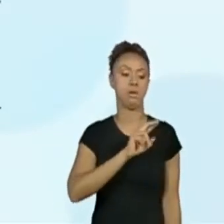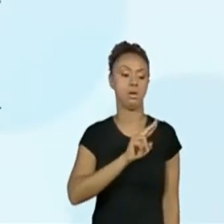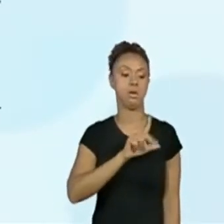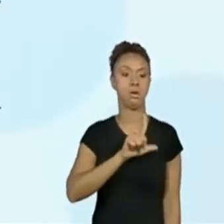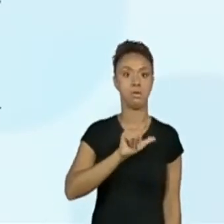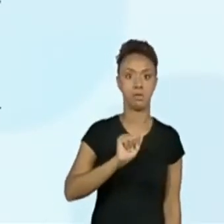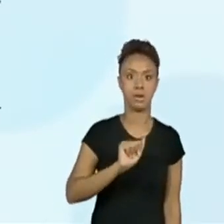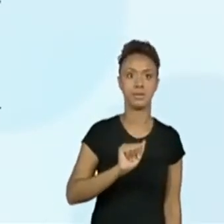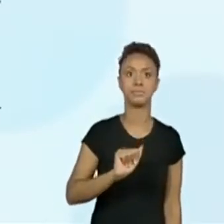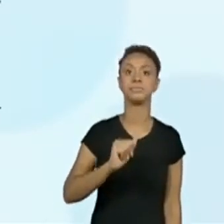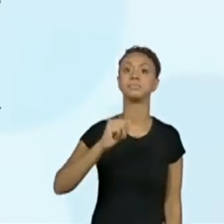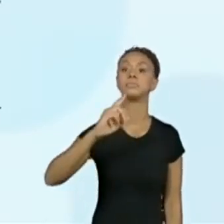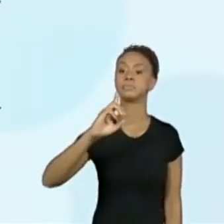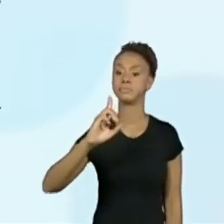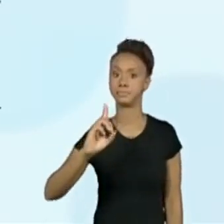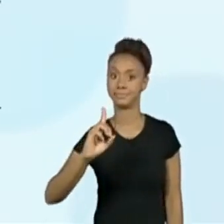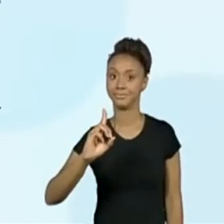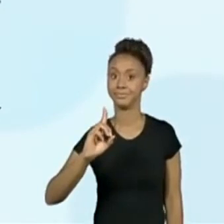E.